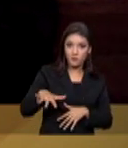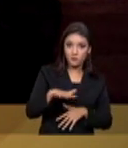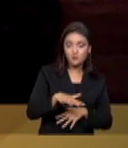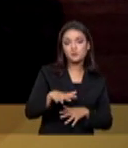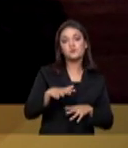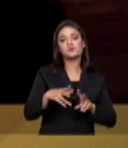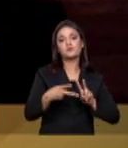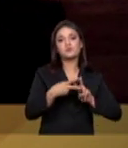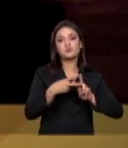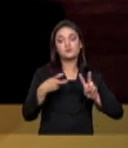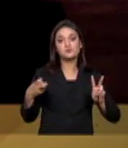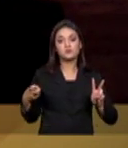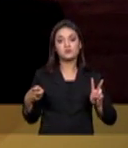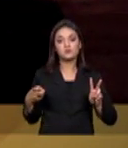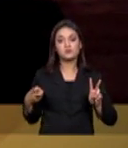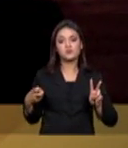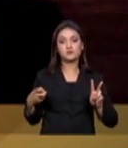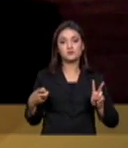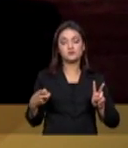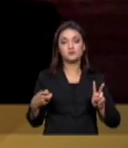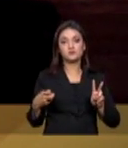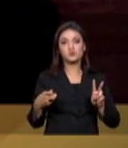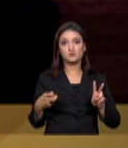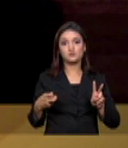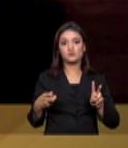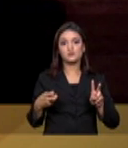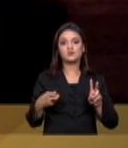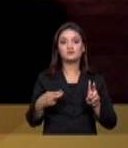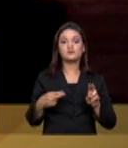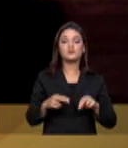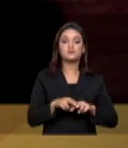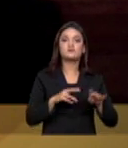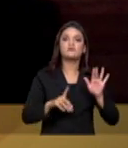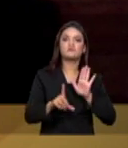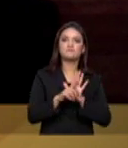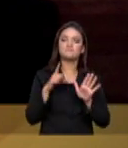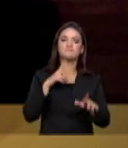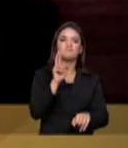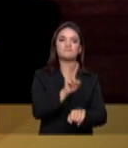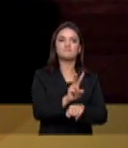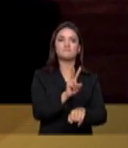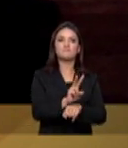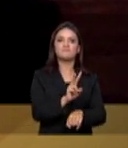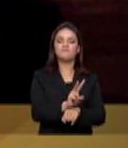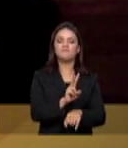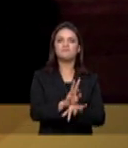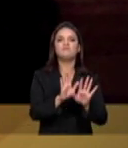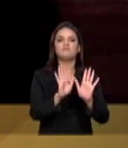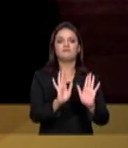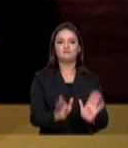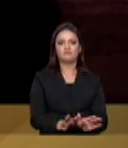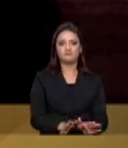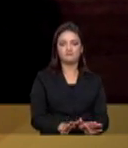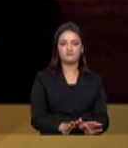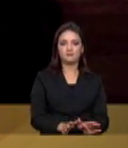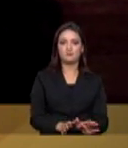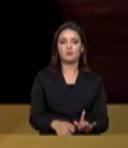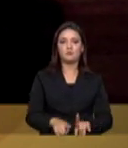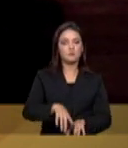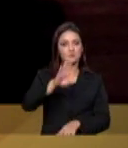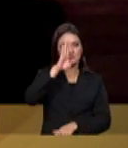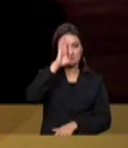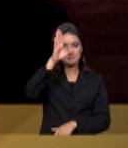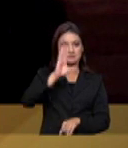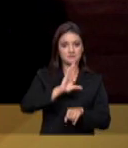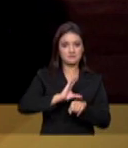indígena ao menos dentro da perspectiva legal eram protegidos pelo juiz em especial